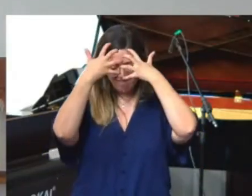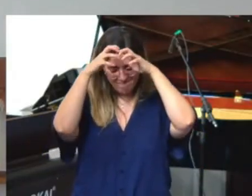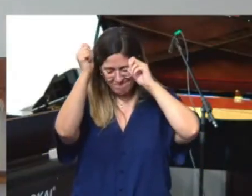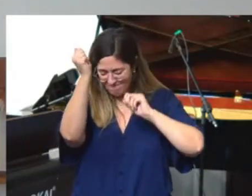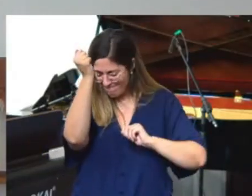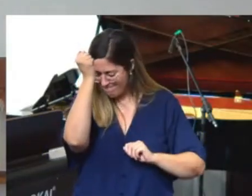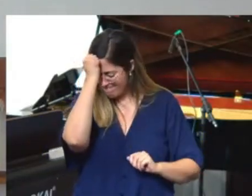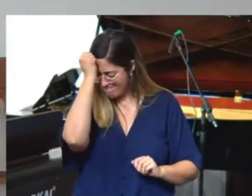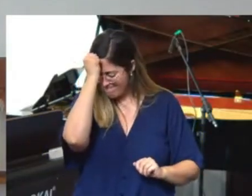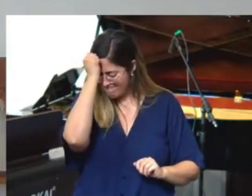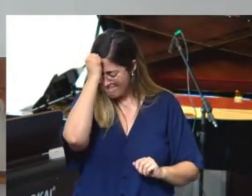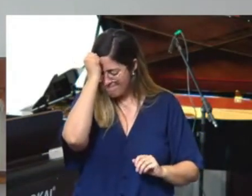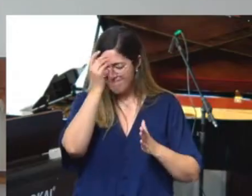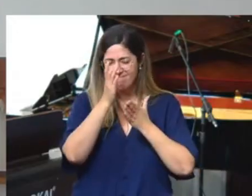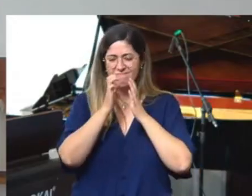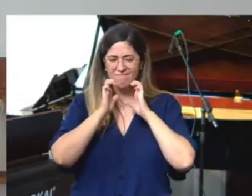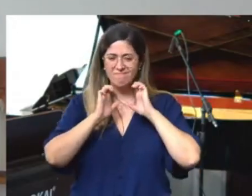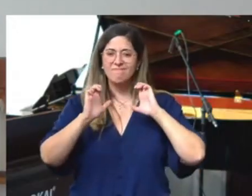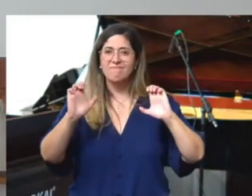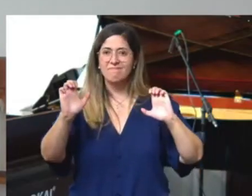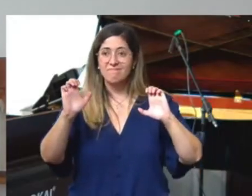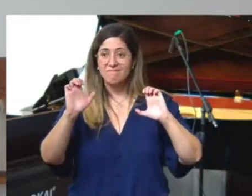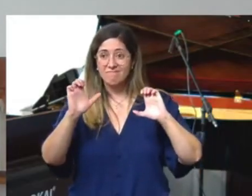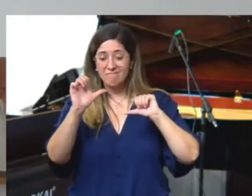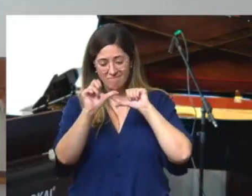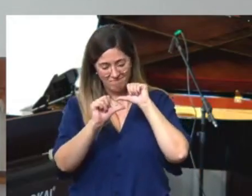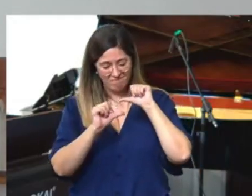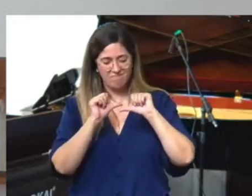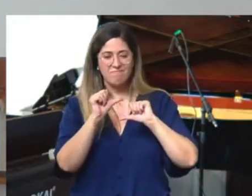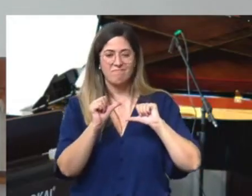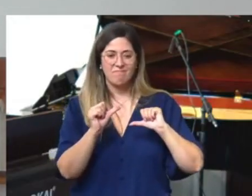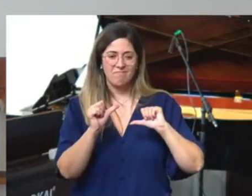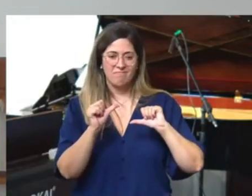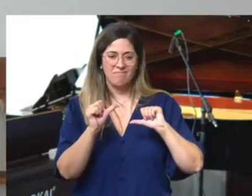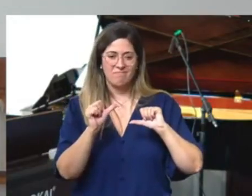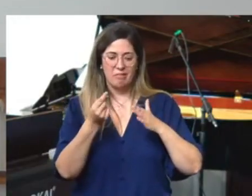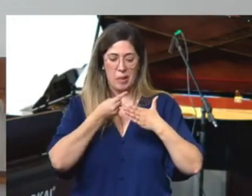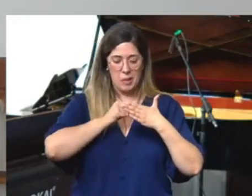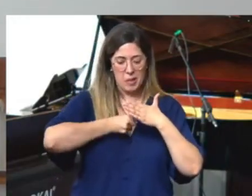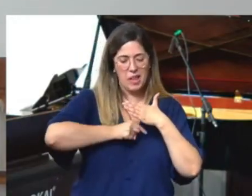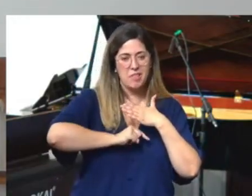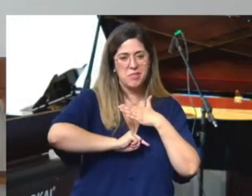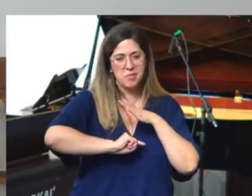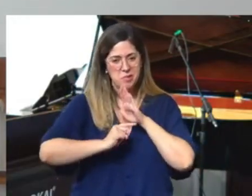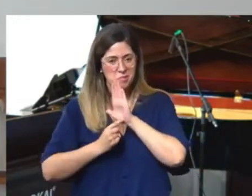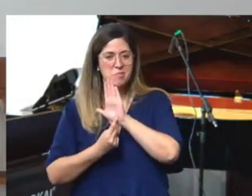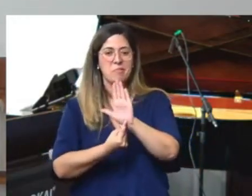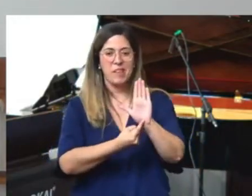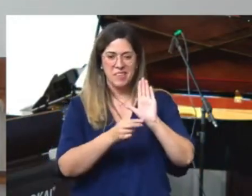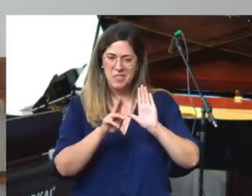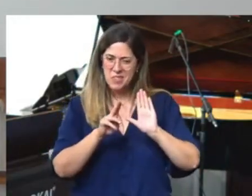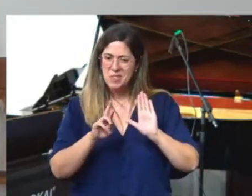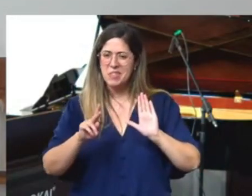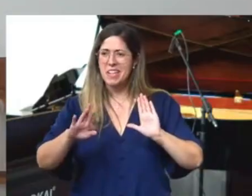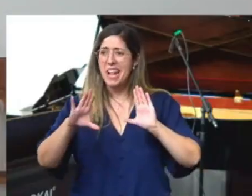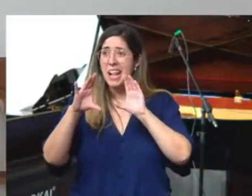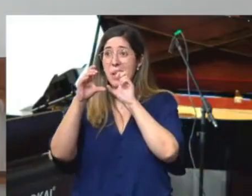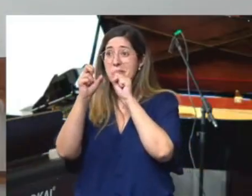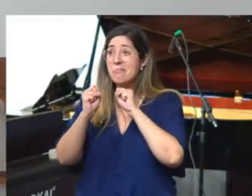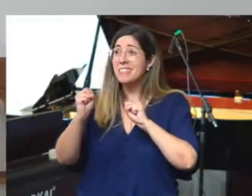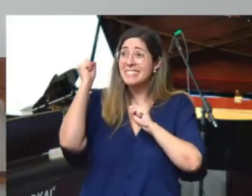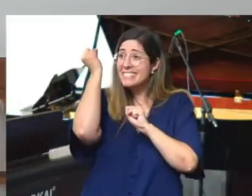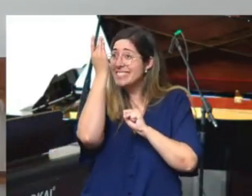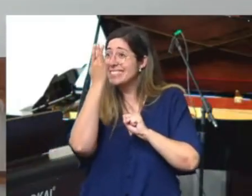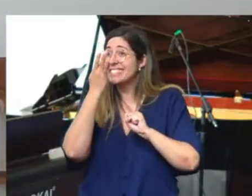são transformados de dentro para fora. É por causa deste poder de Deus, dessa manifestação da graça